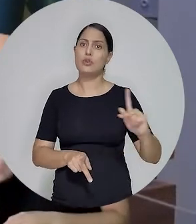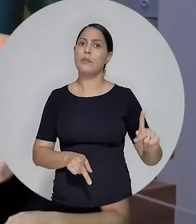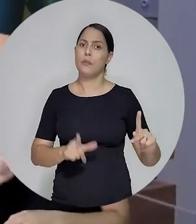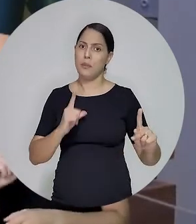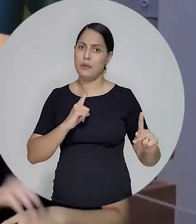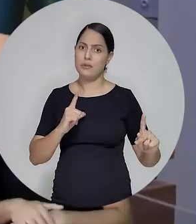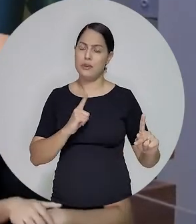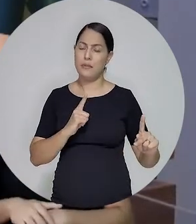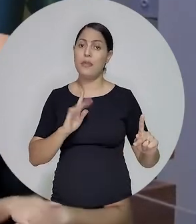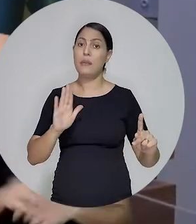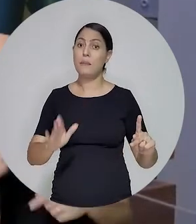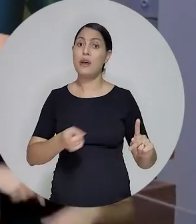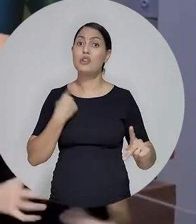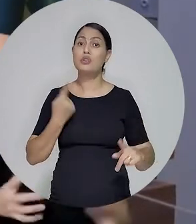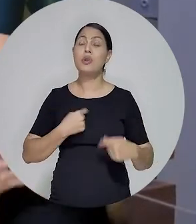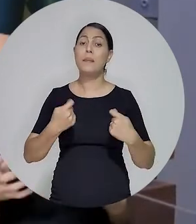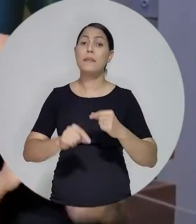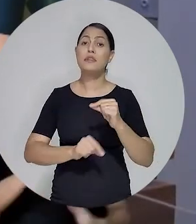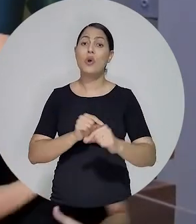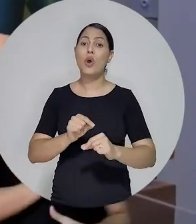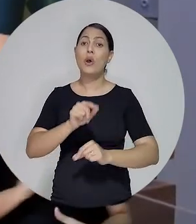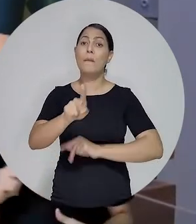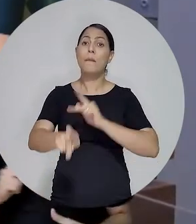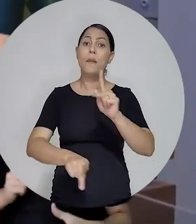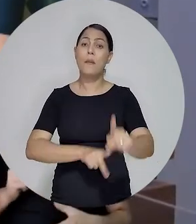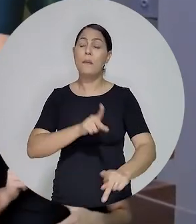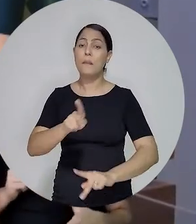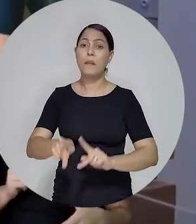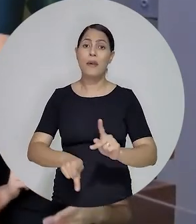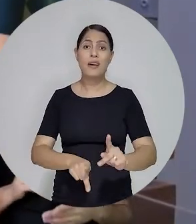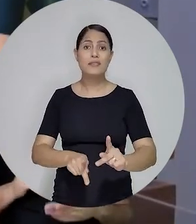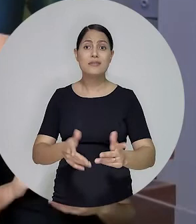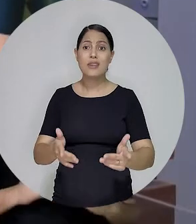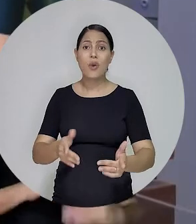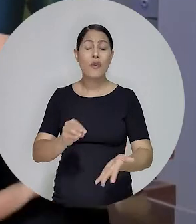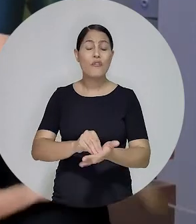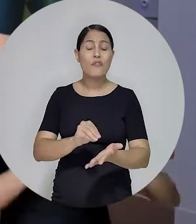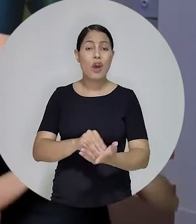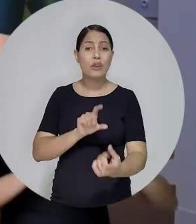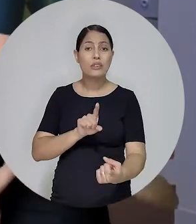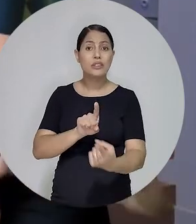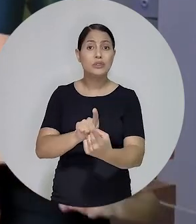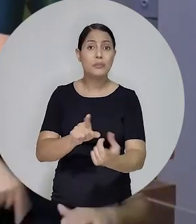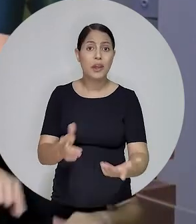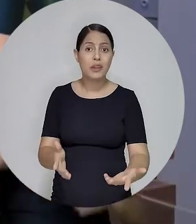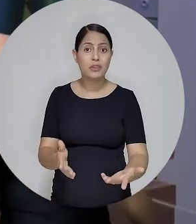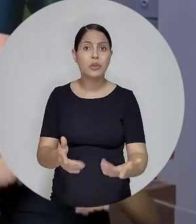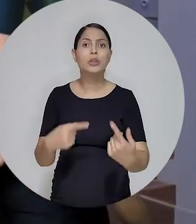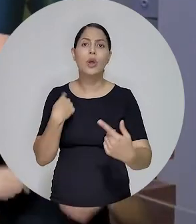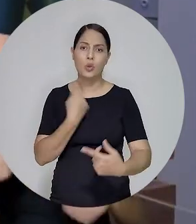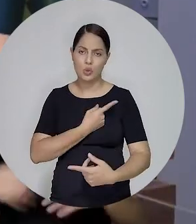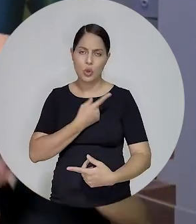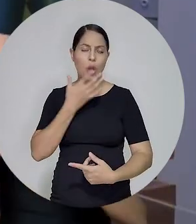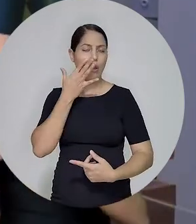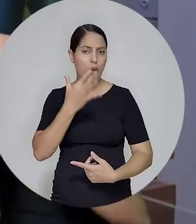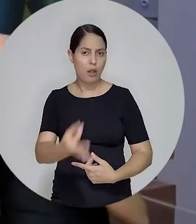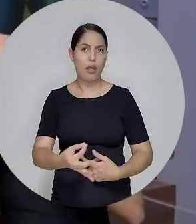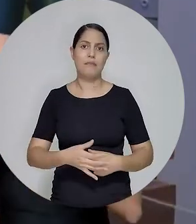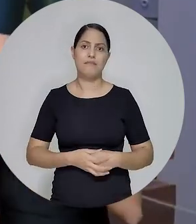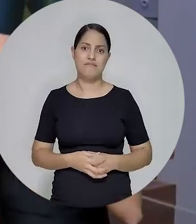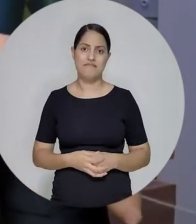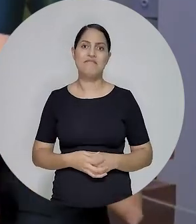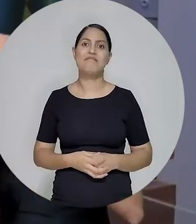Pública do Distrito Federal. Mas precisamos olhar para as pessoas que não são hoje